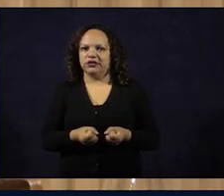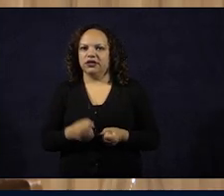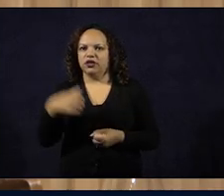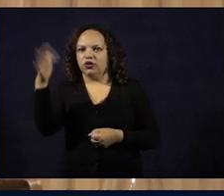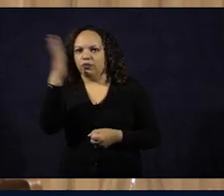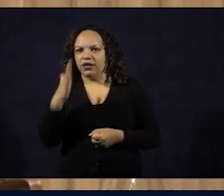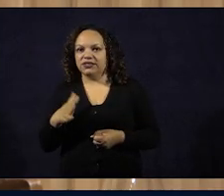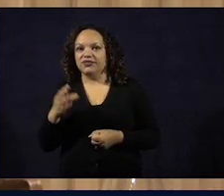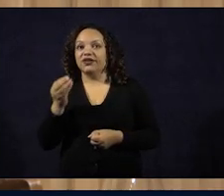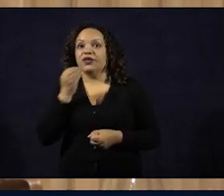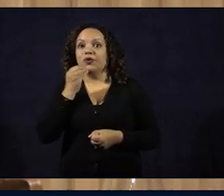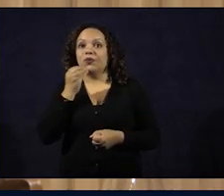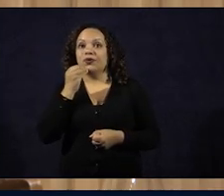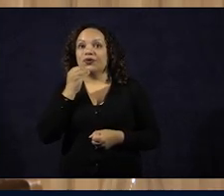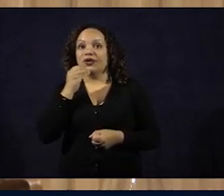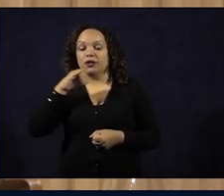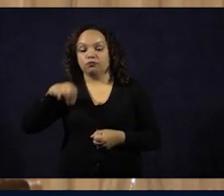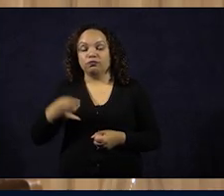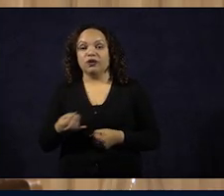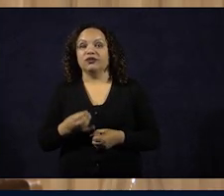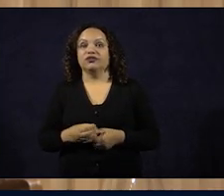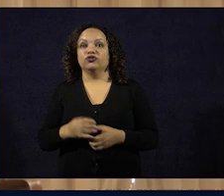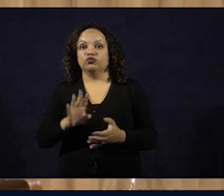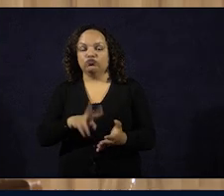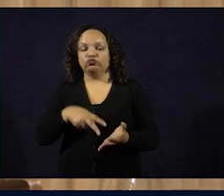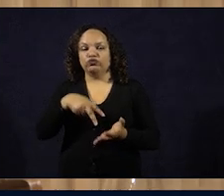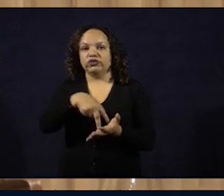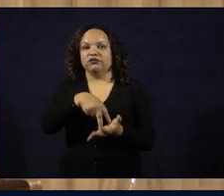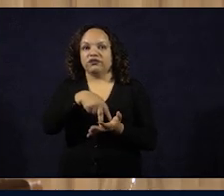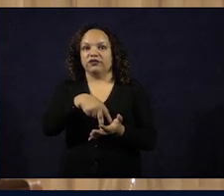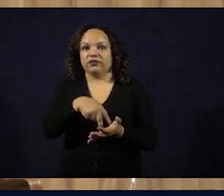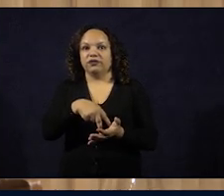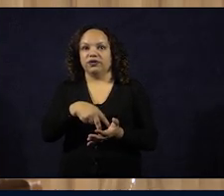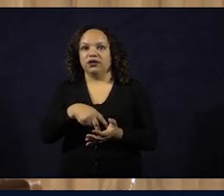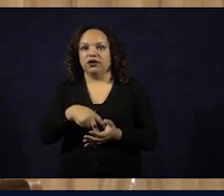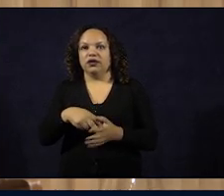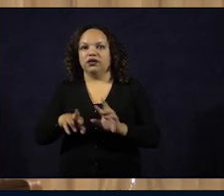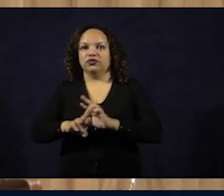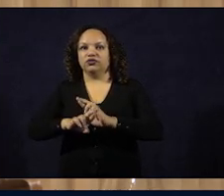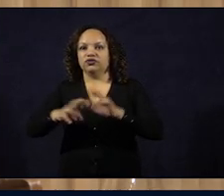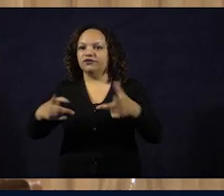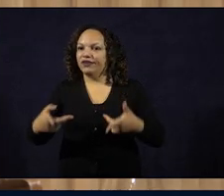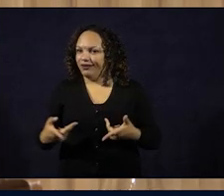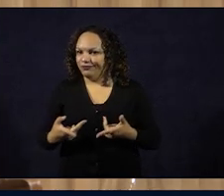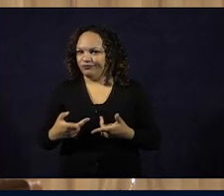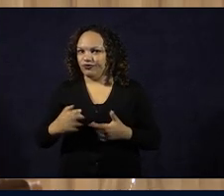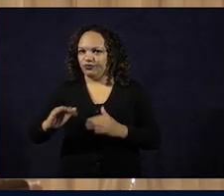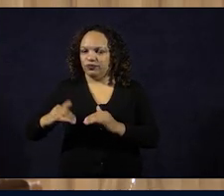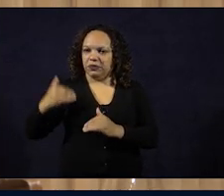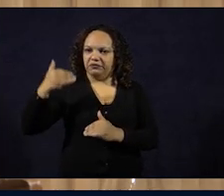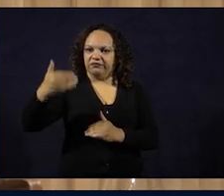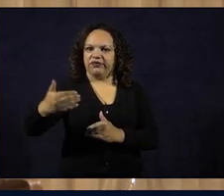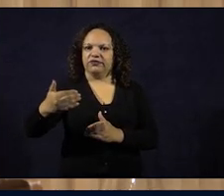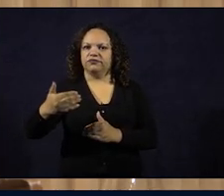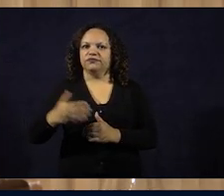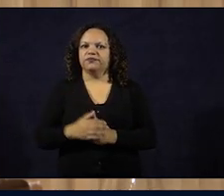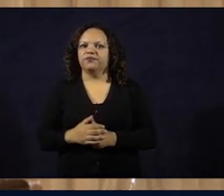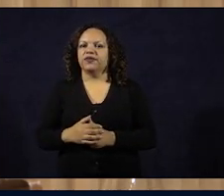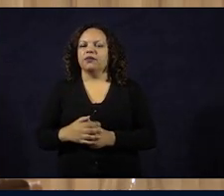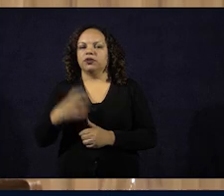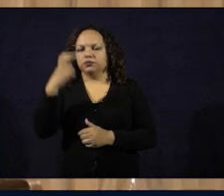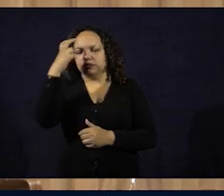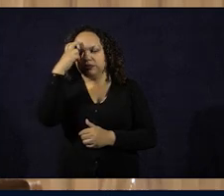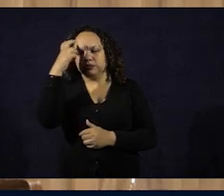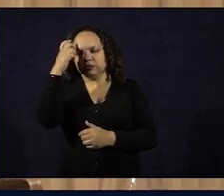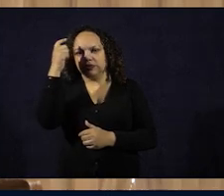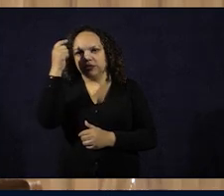ter oportunidade de se posicionar de uma forma completamente diferente daqui para frente. Então, a gente precisa ter